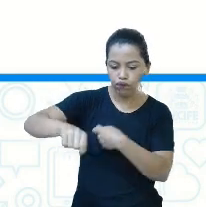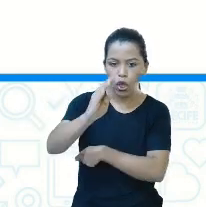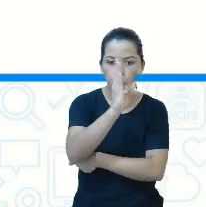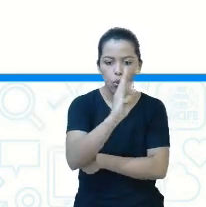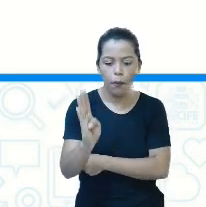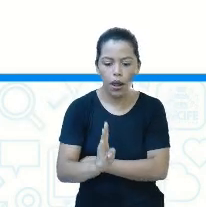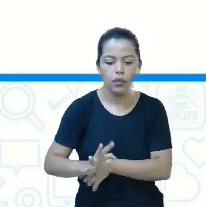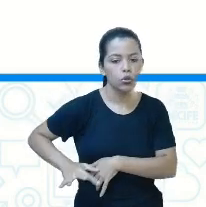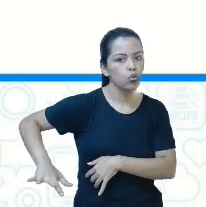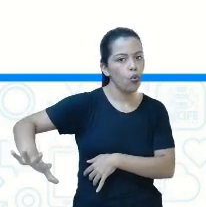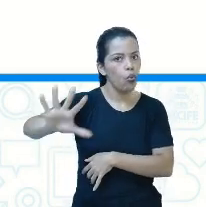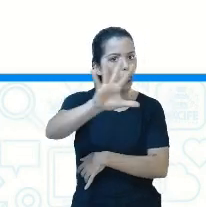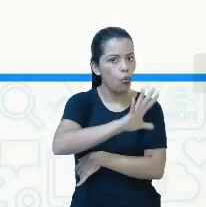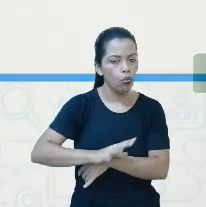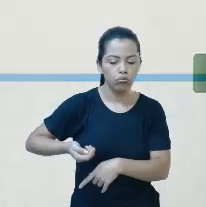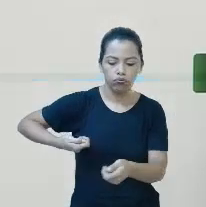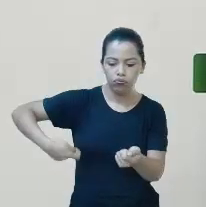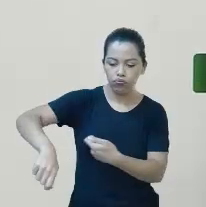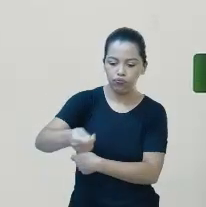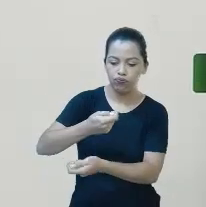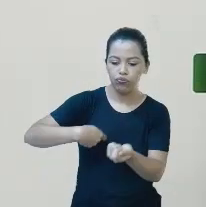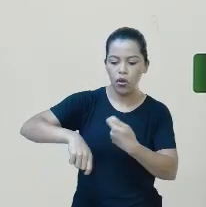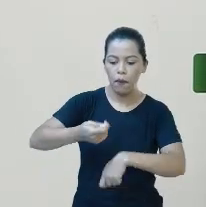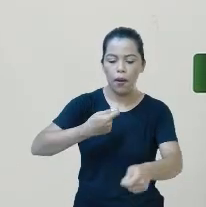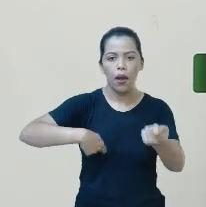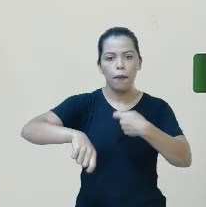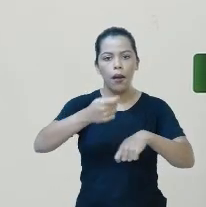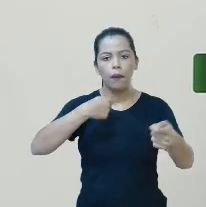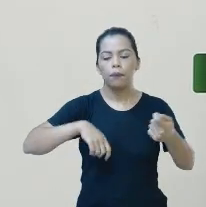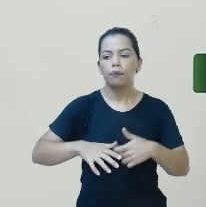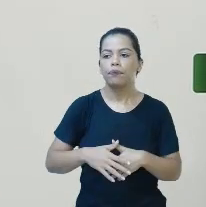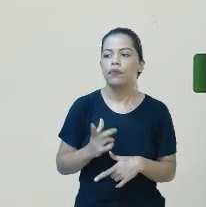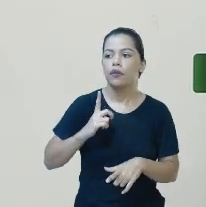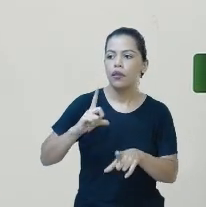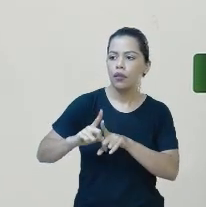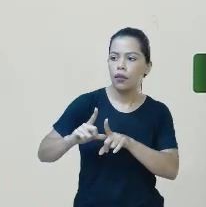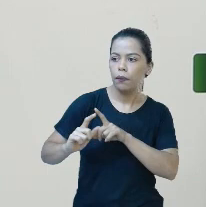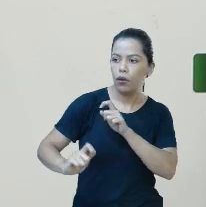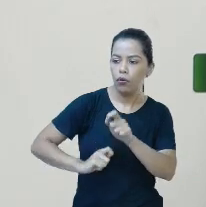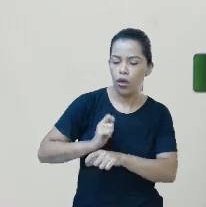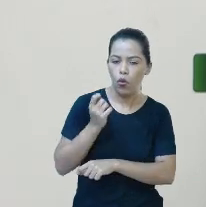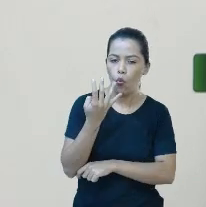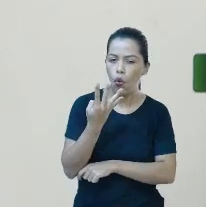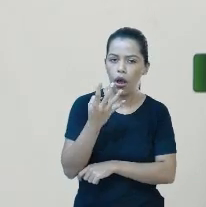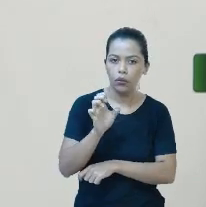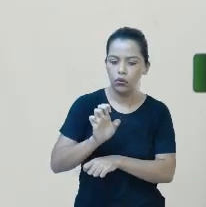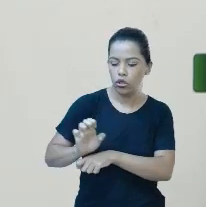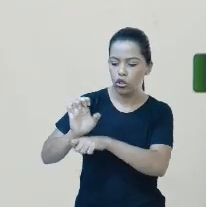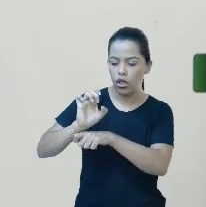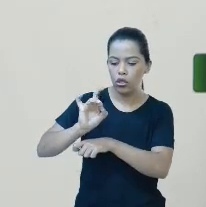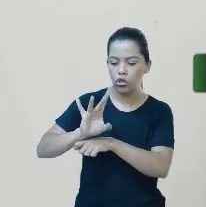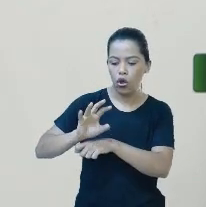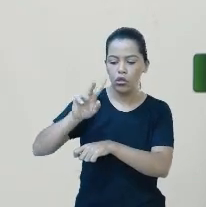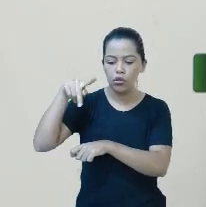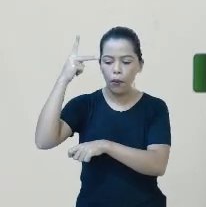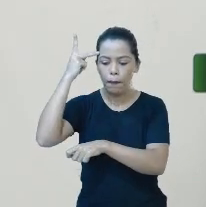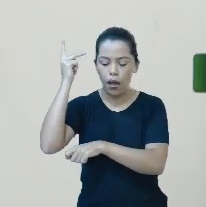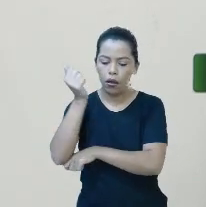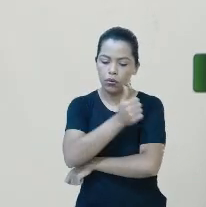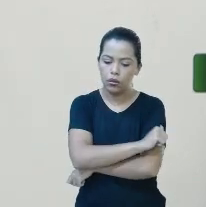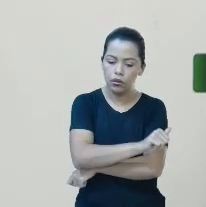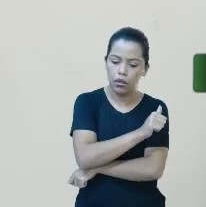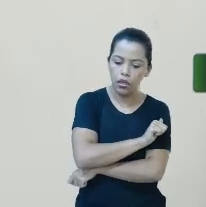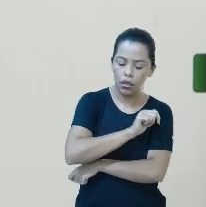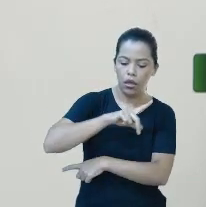país, não é? Então aqui nós temos apenas 4 estados, que são São Paulo, Rio de Janeiro,